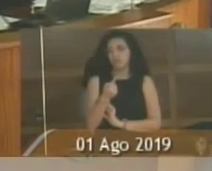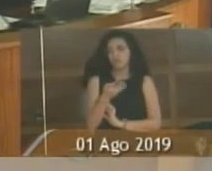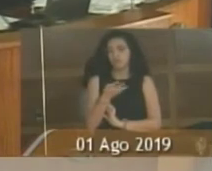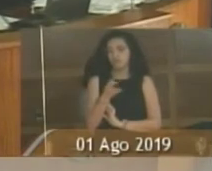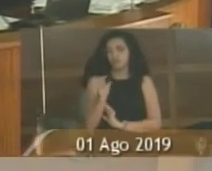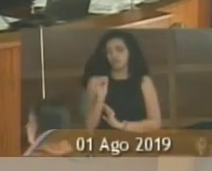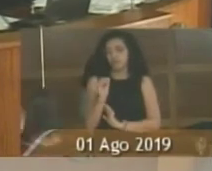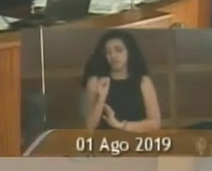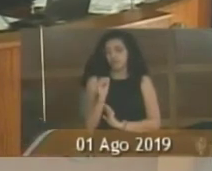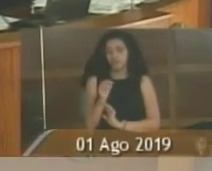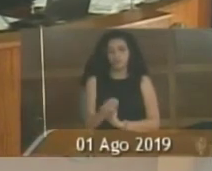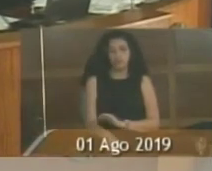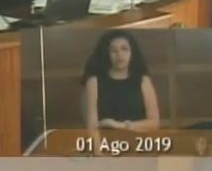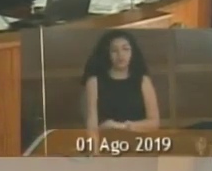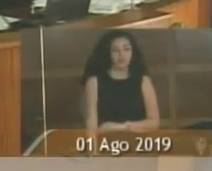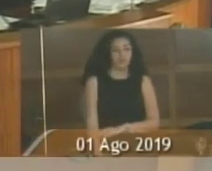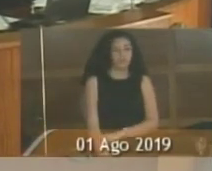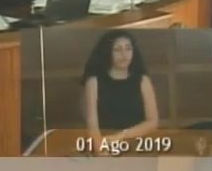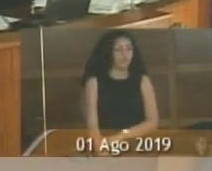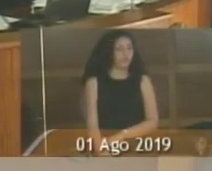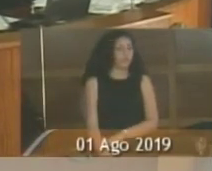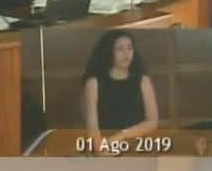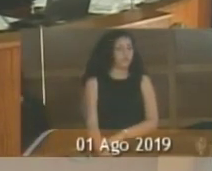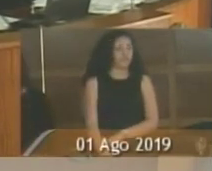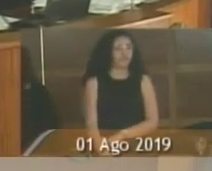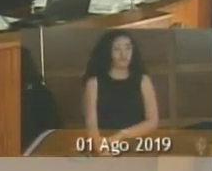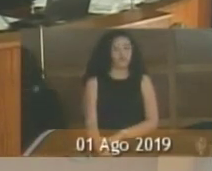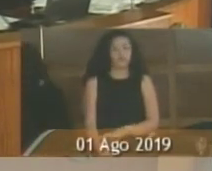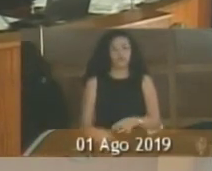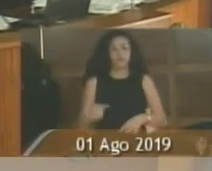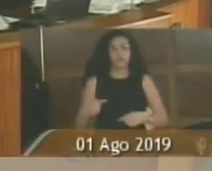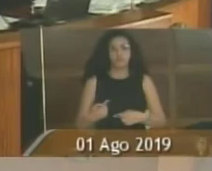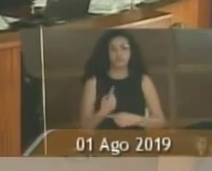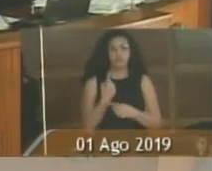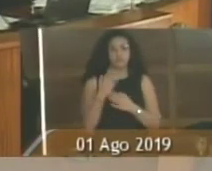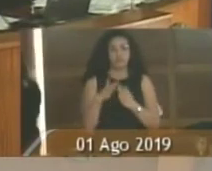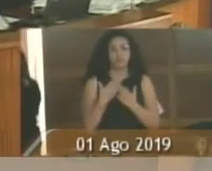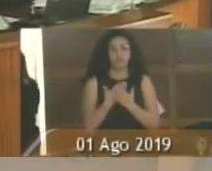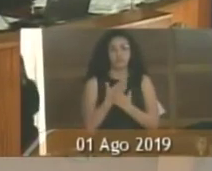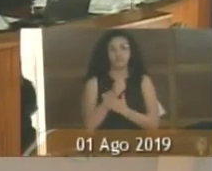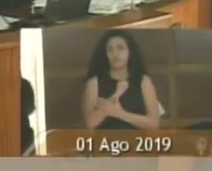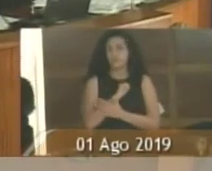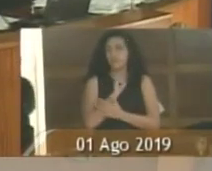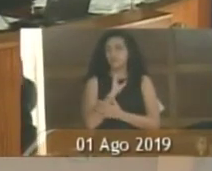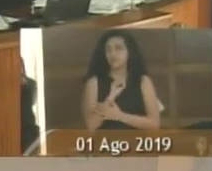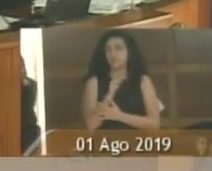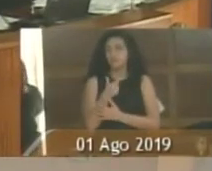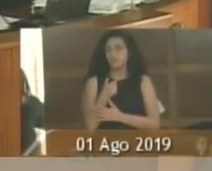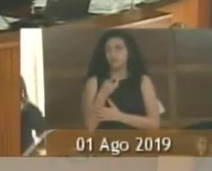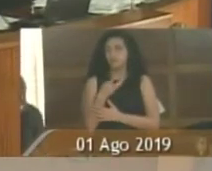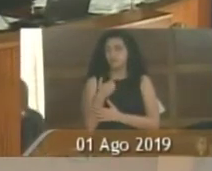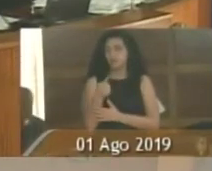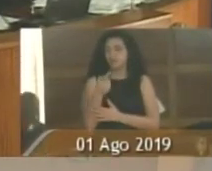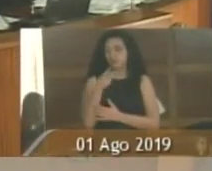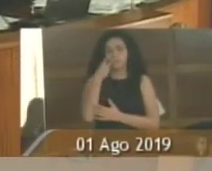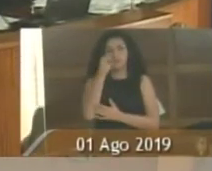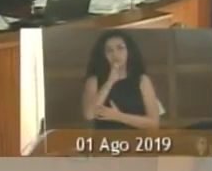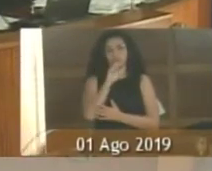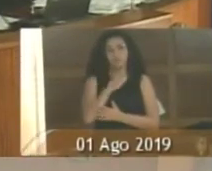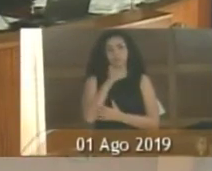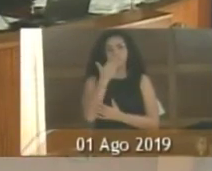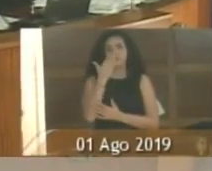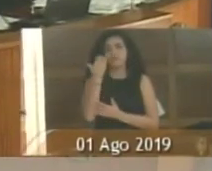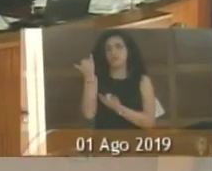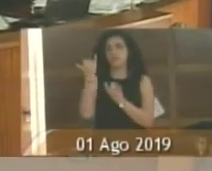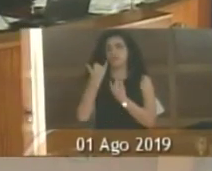8.740, de 16 de dezembro de 1999. Em discussão única, o requerimento número 0237, de autoria do vereador Zé Augusto, solicitando ao prefeito informações